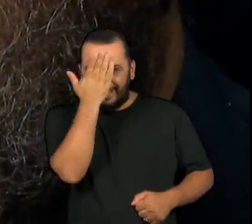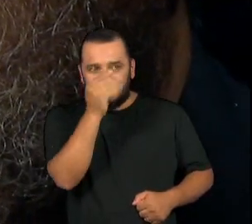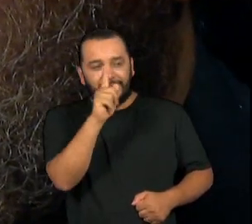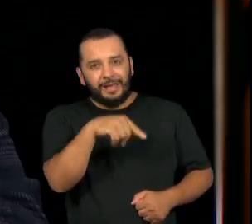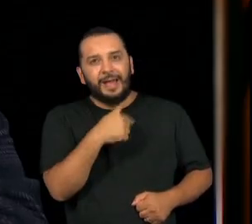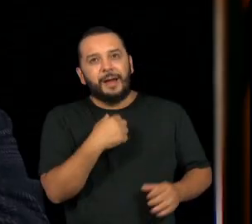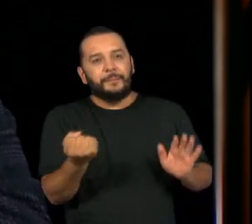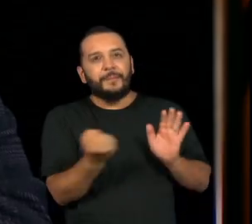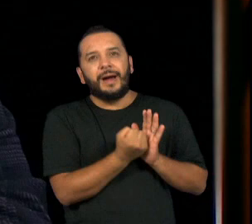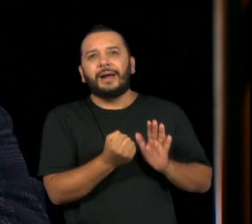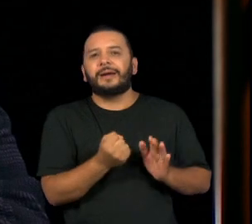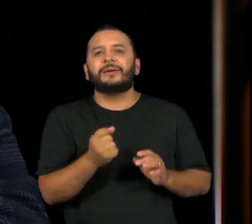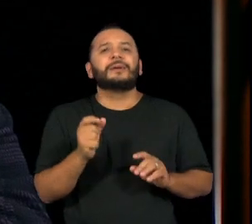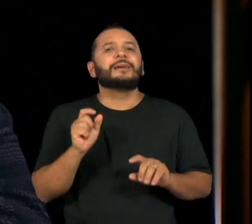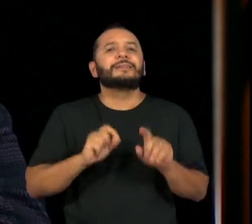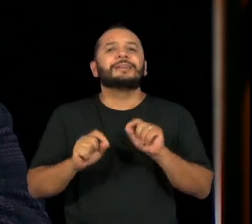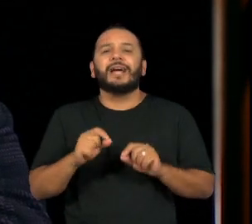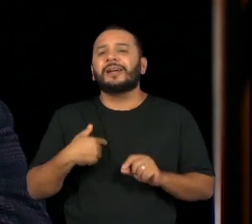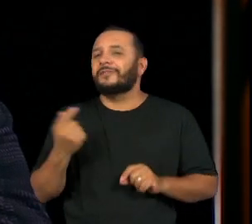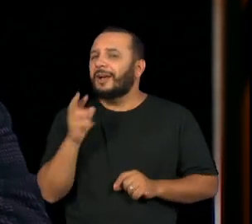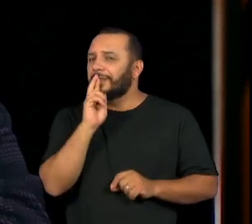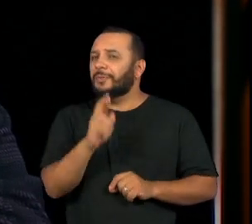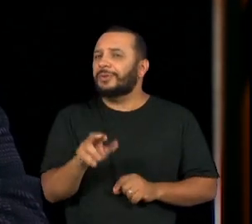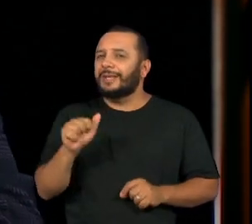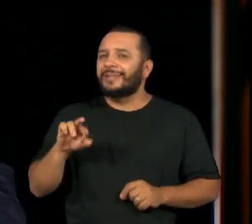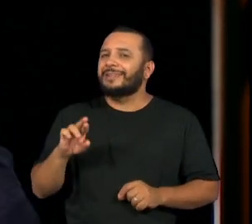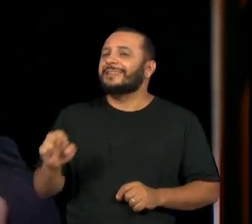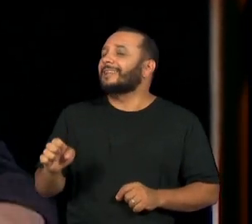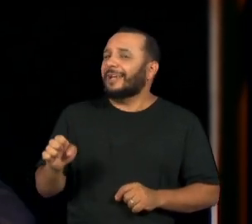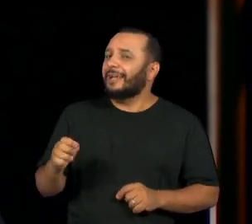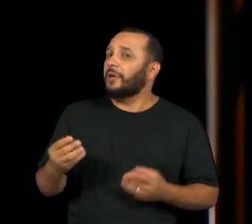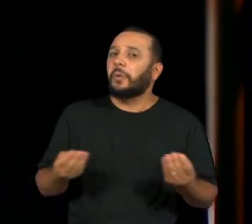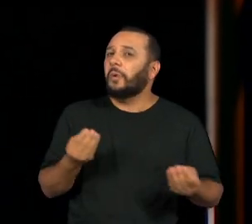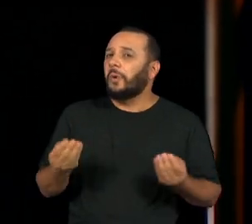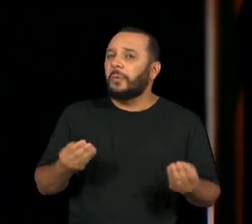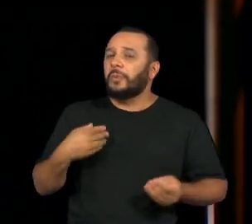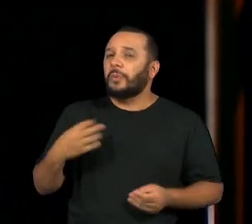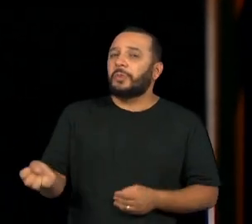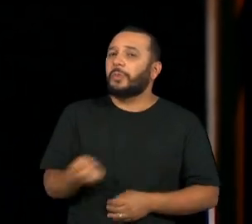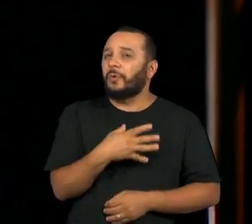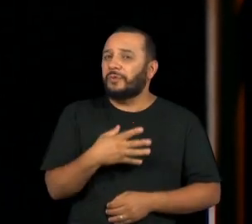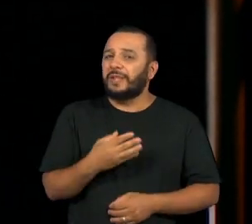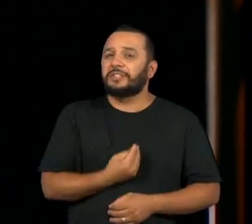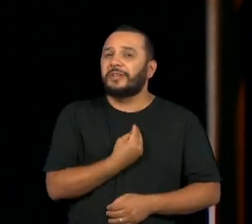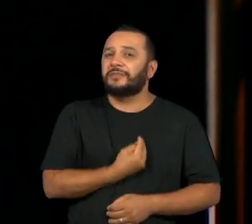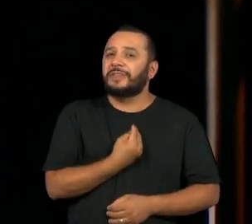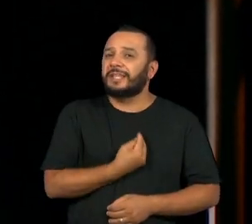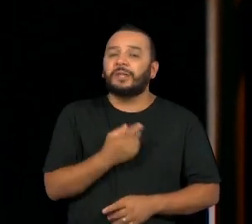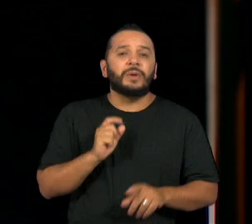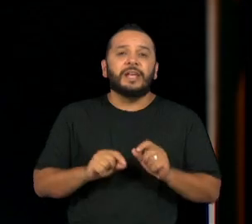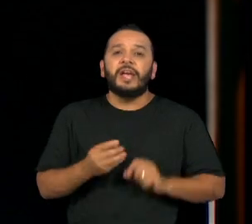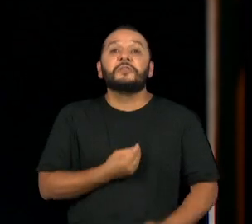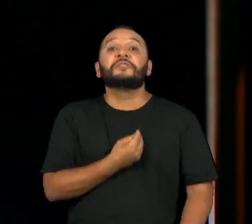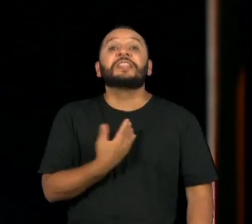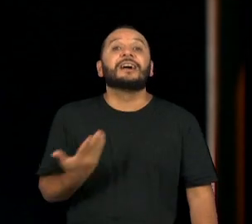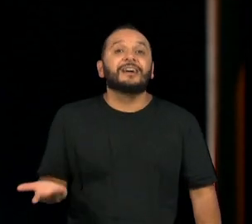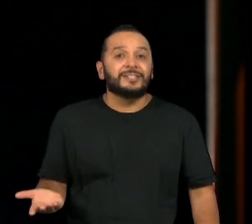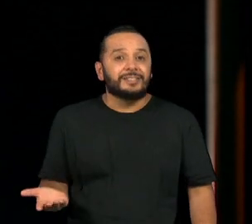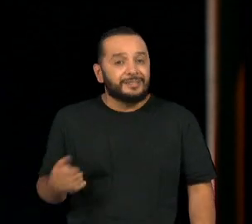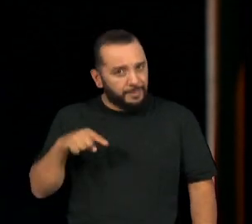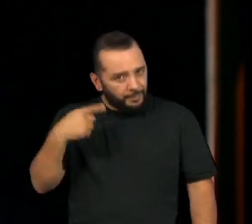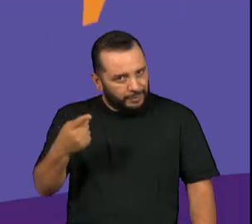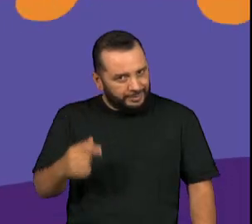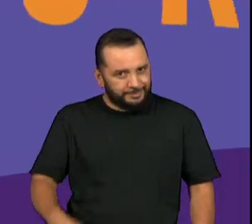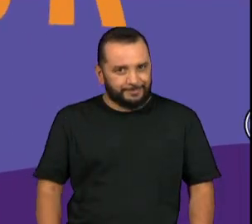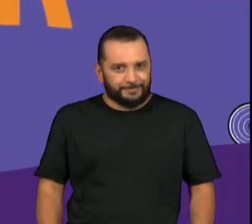desse programa. O que será que o nosso querido André Abu Janra vai nos trazer de novidades sobre o que é a vida? Daqui